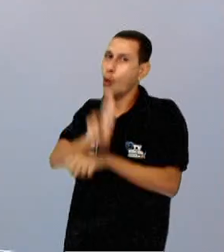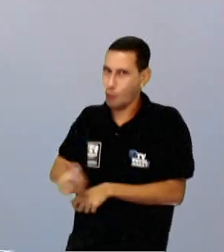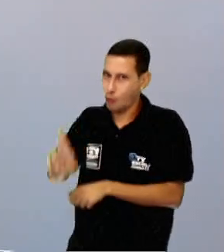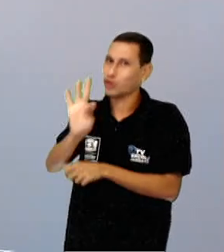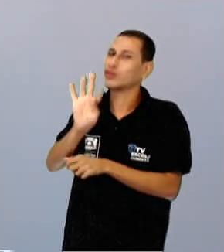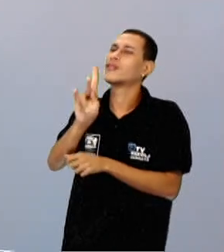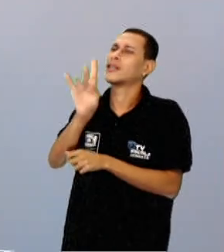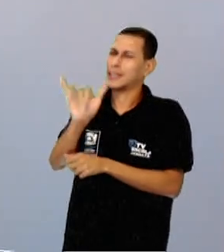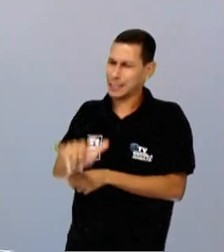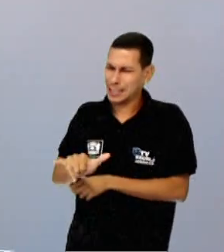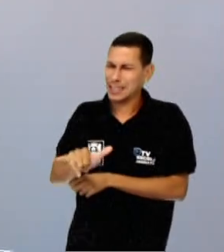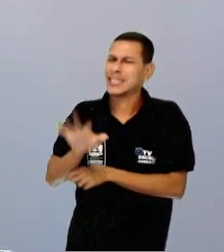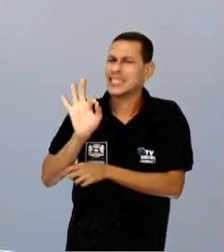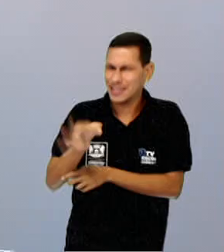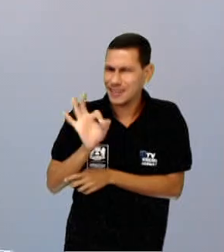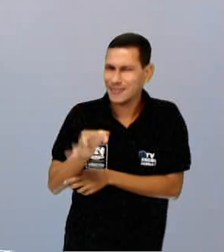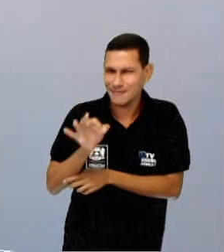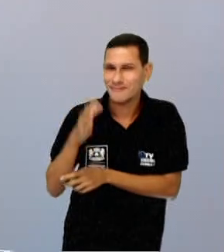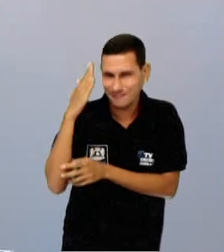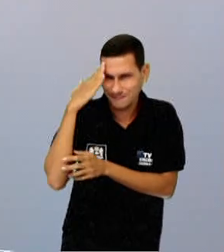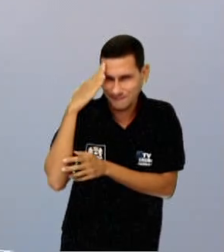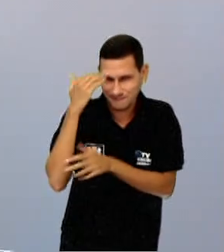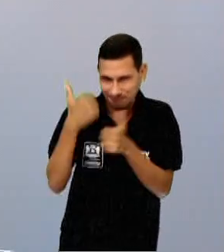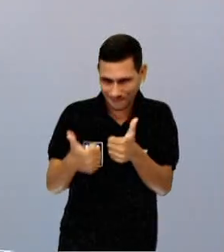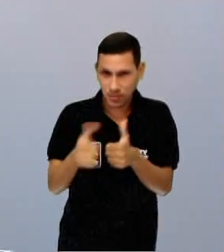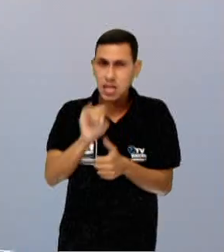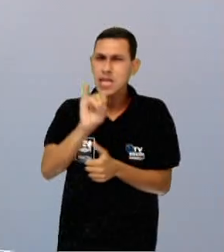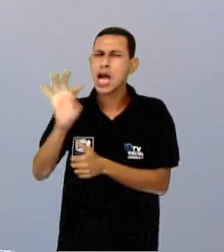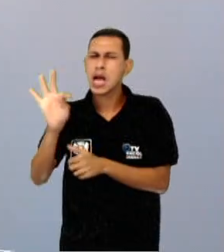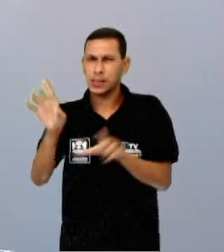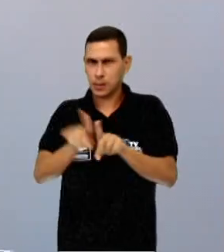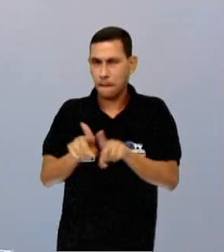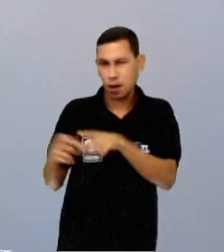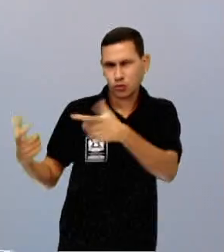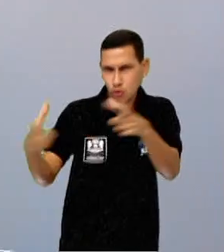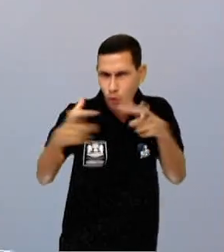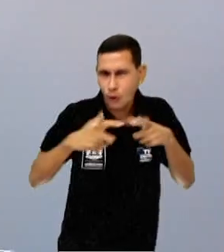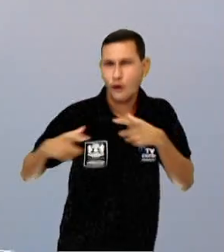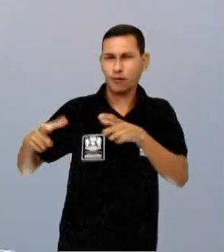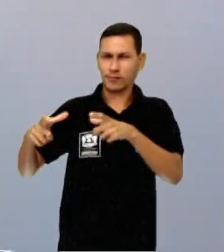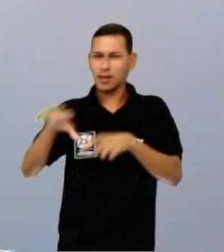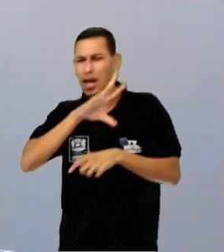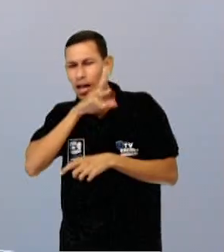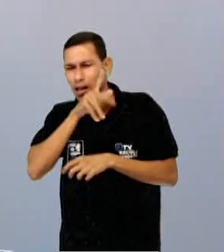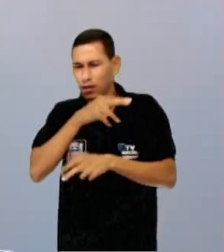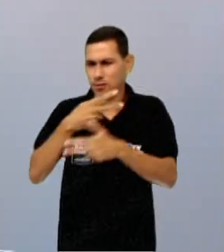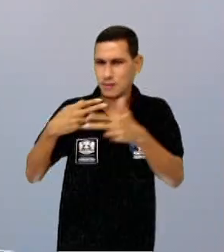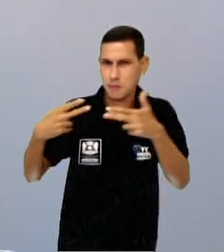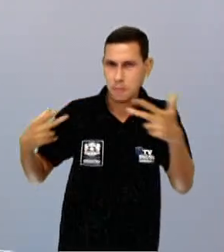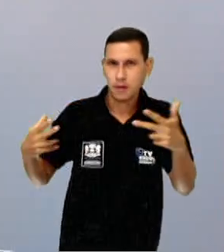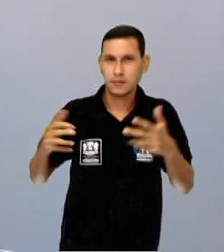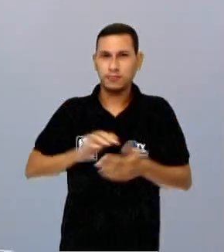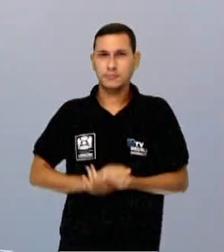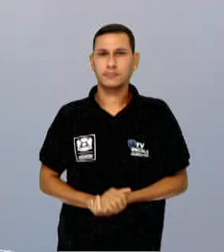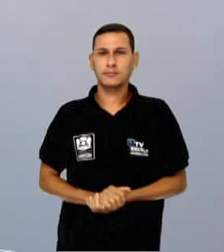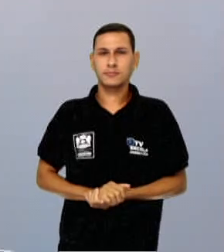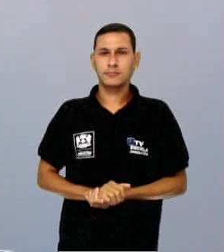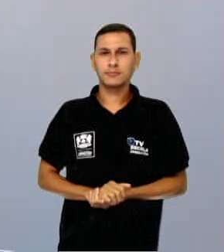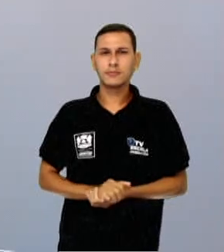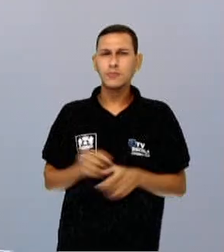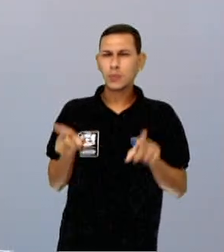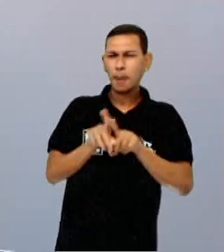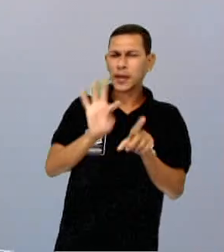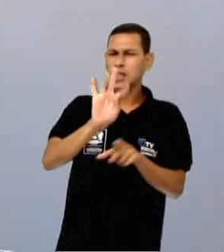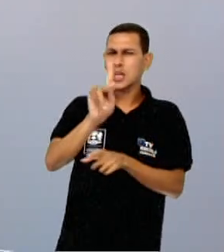isso mesmo e também para a lugares animais né E no